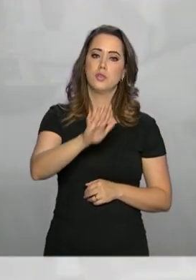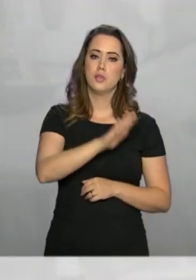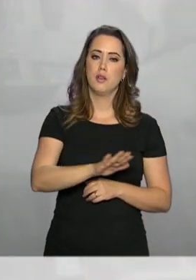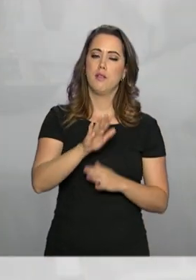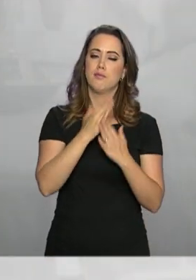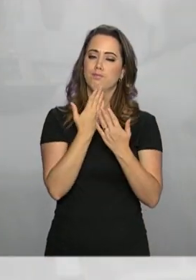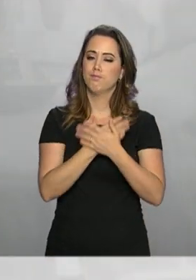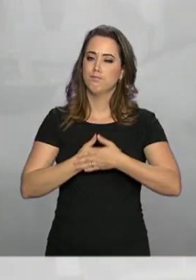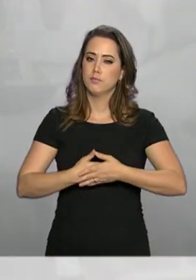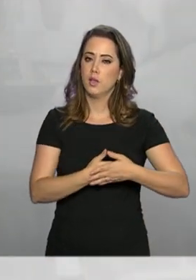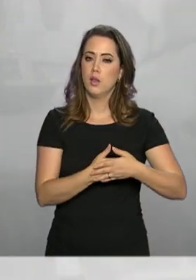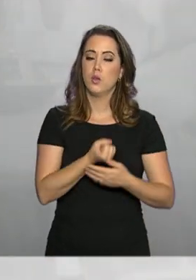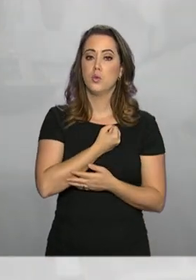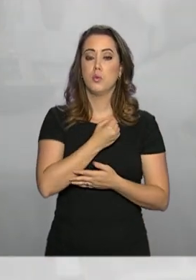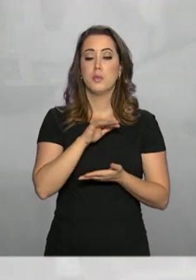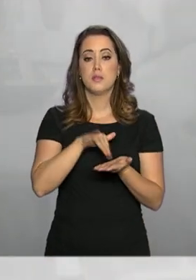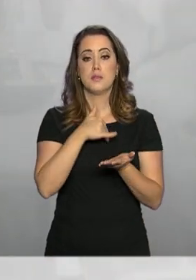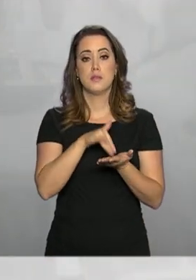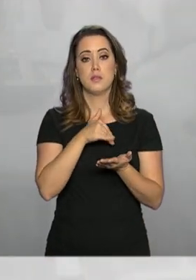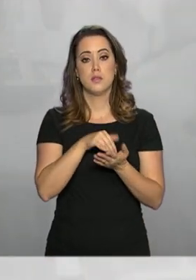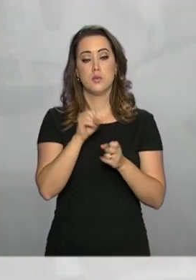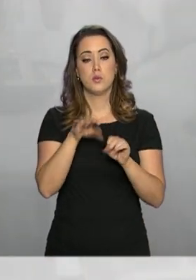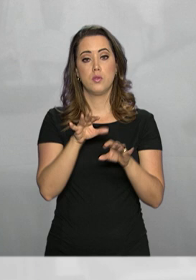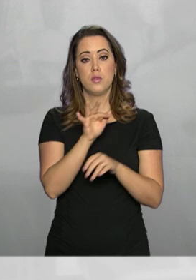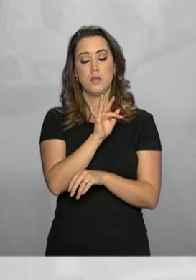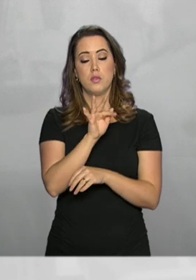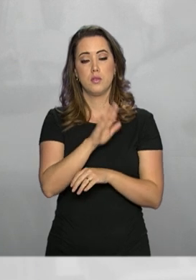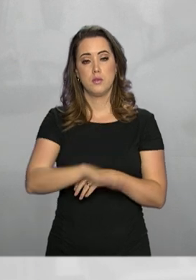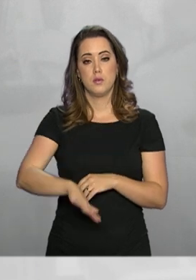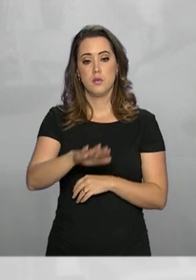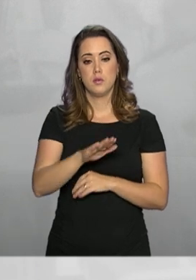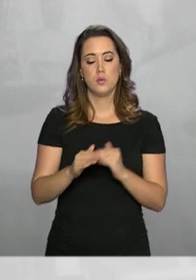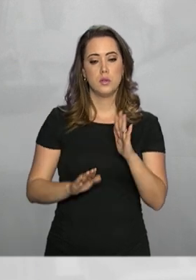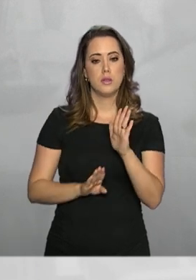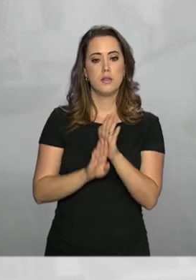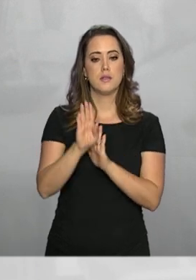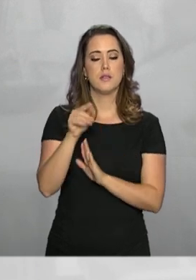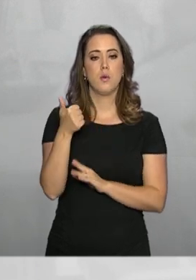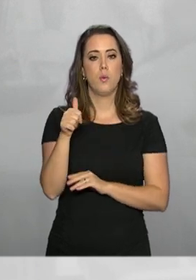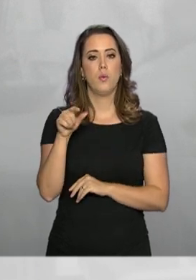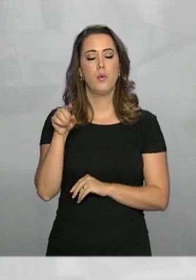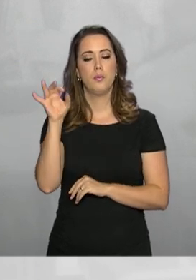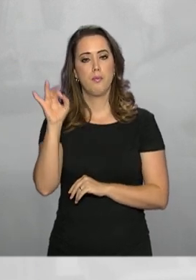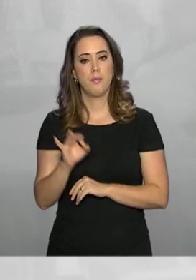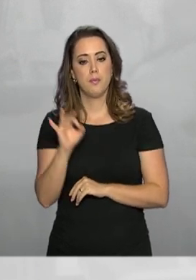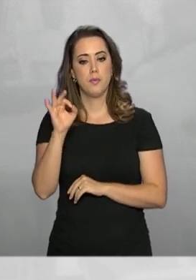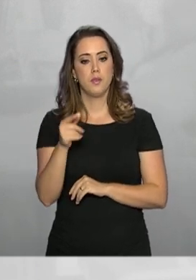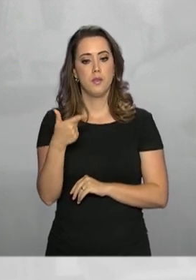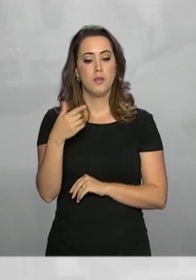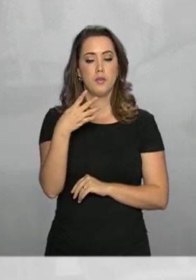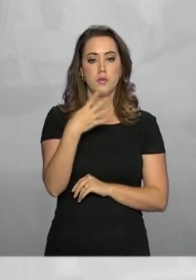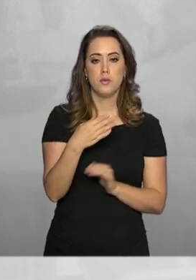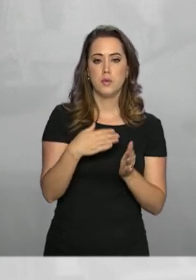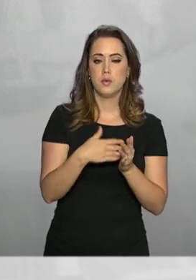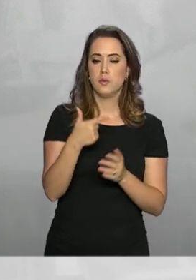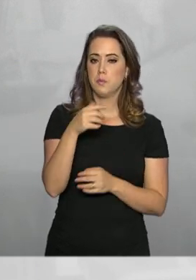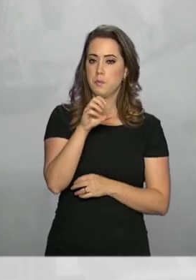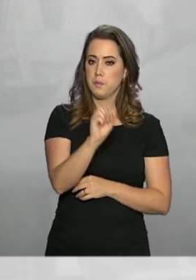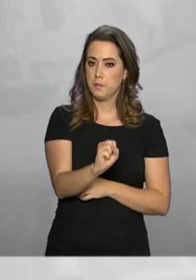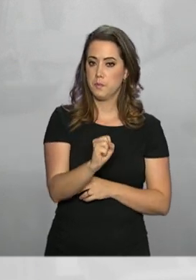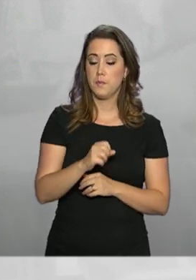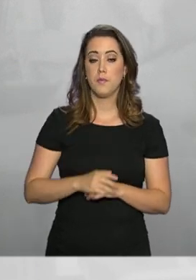creches o número de matrículas na educação infantil cresceu mais de 11 % de 2014 a